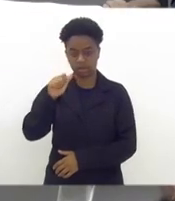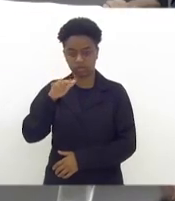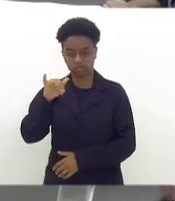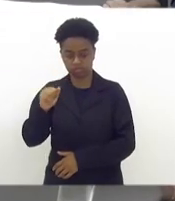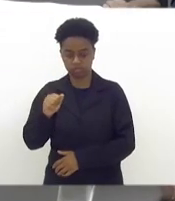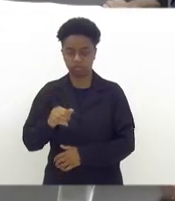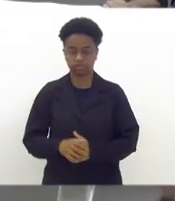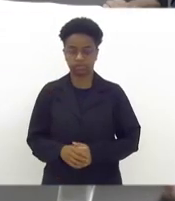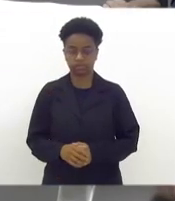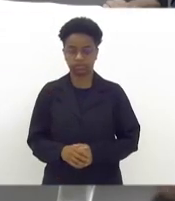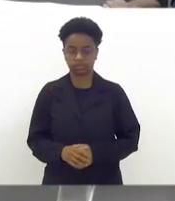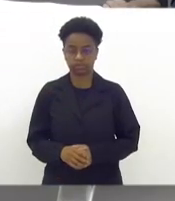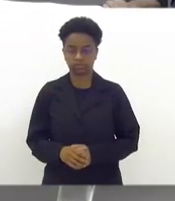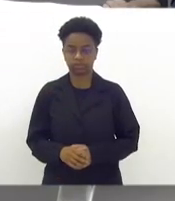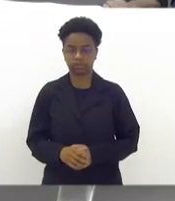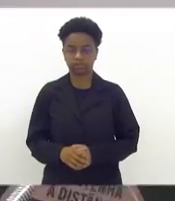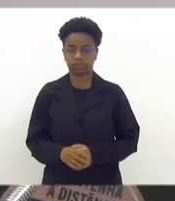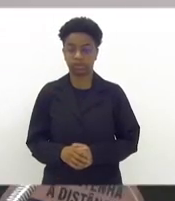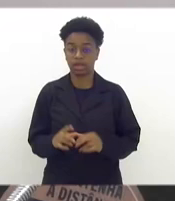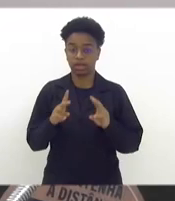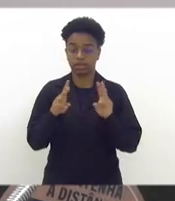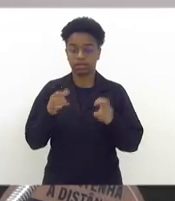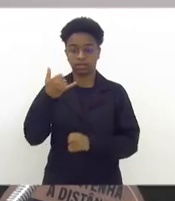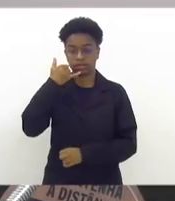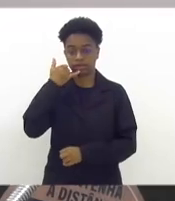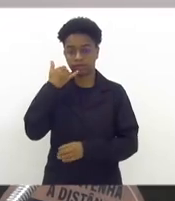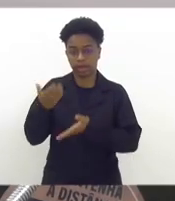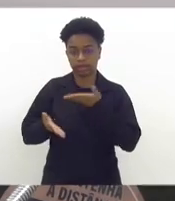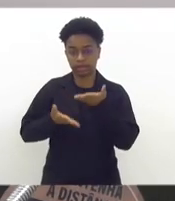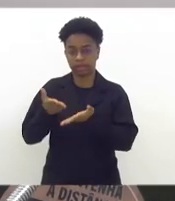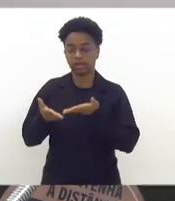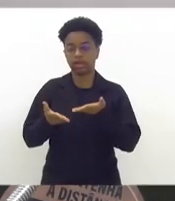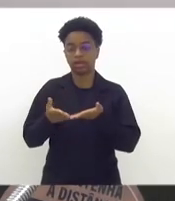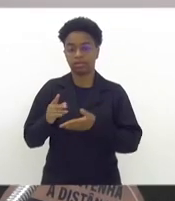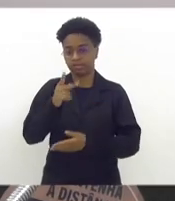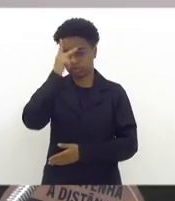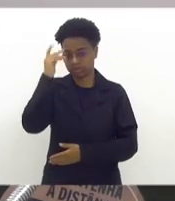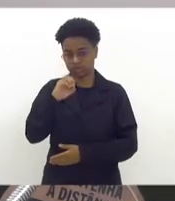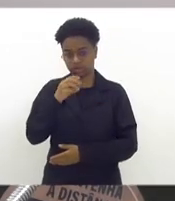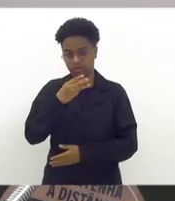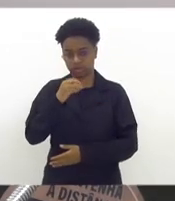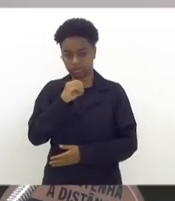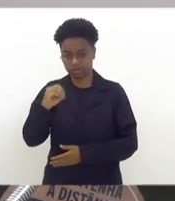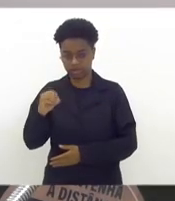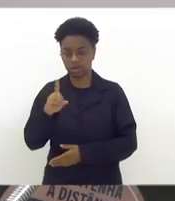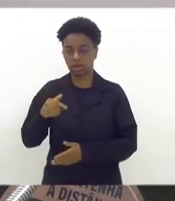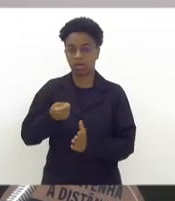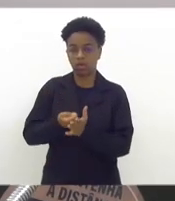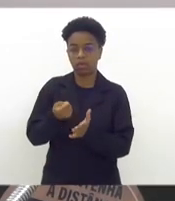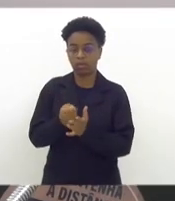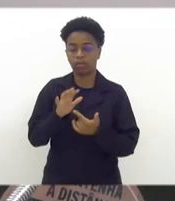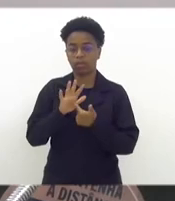de 2009, que determina que os serviços telefônicos de atendimento ao cliente de prefixo 0300 ficam obrigados a informar o